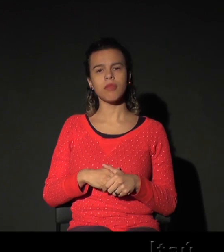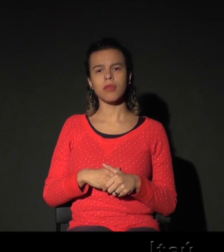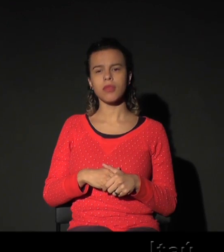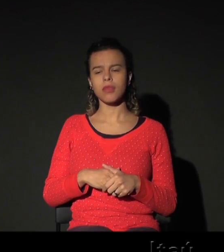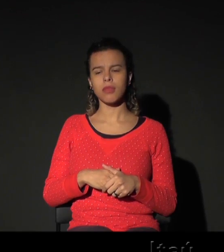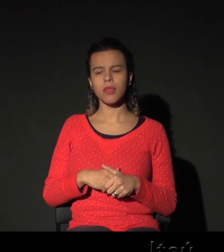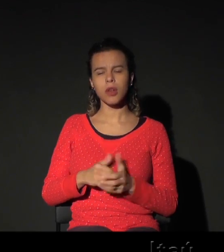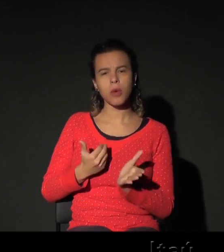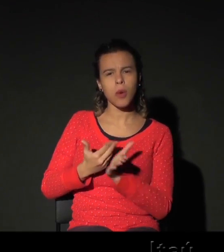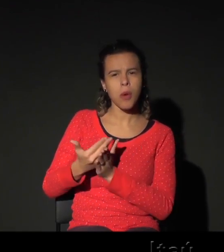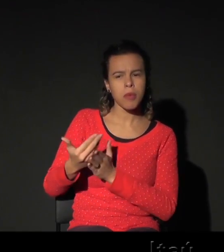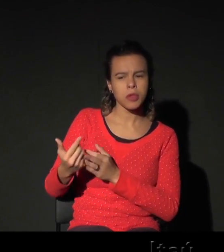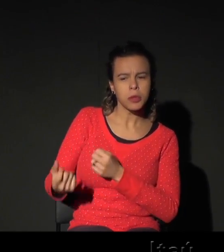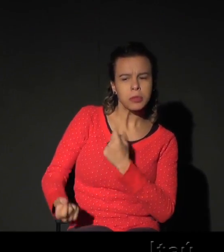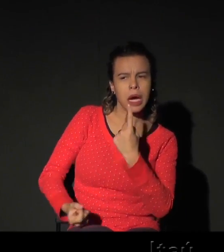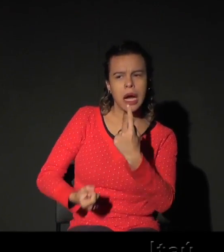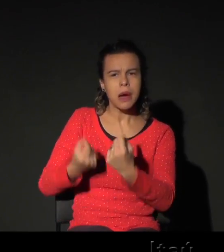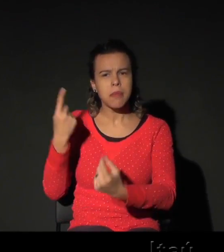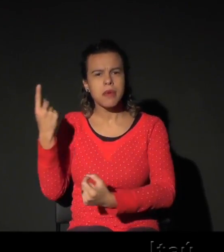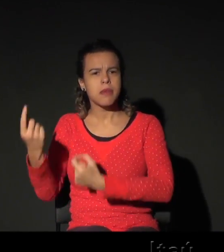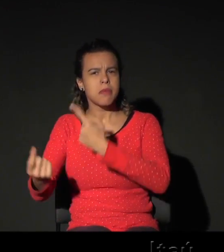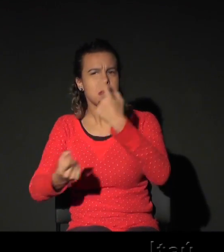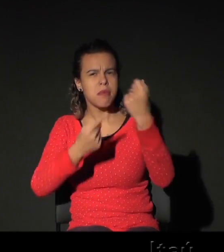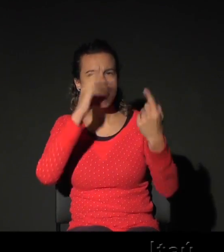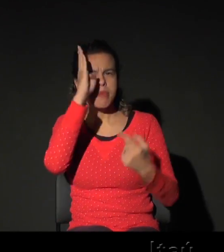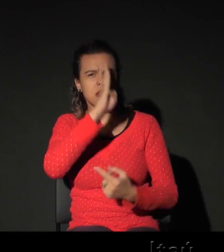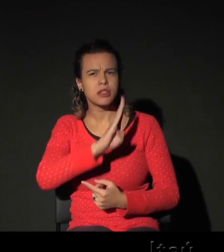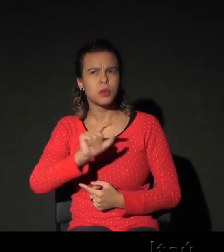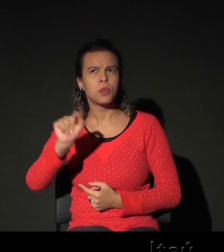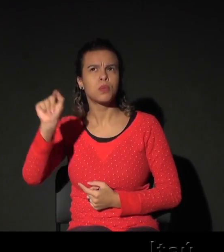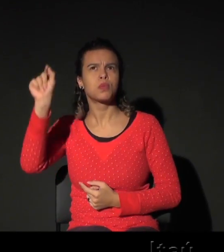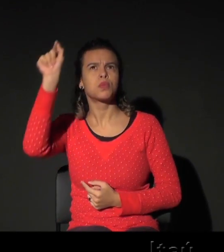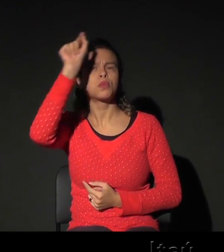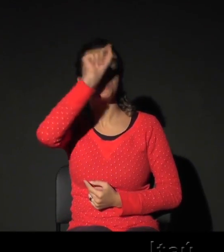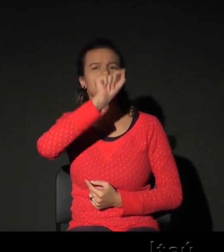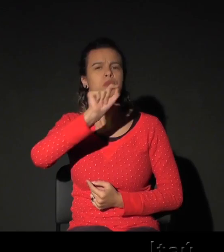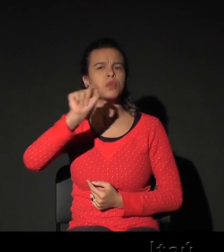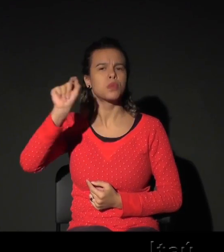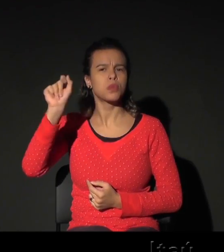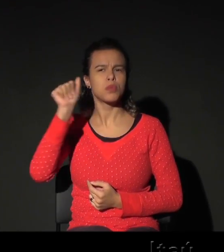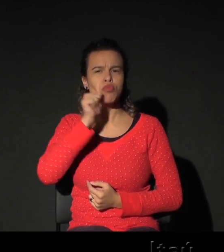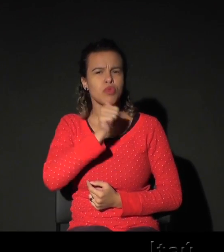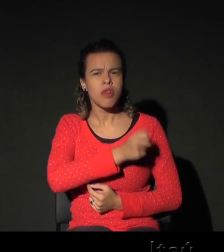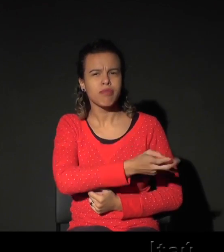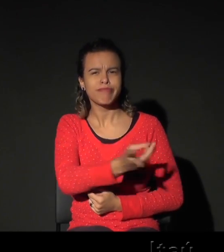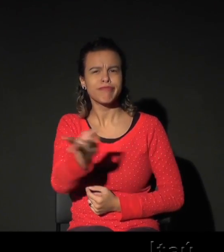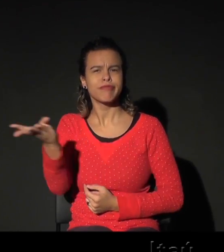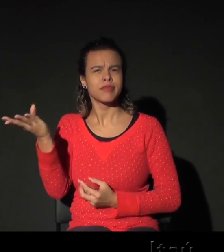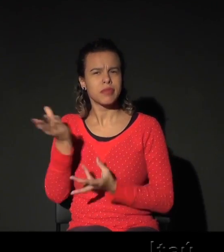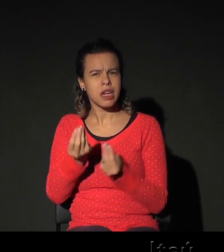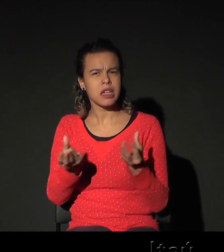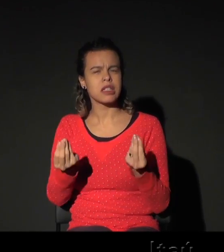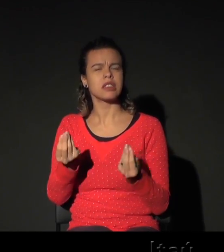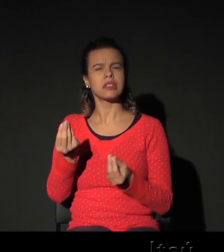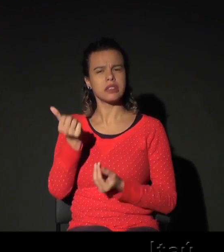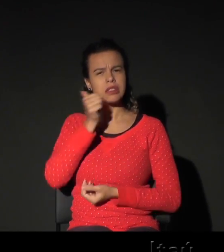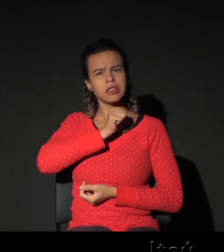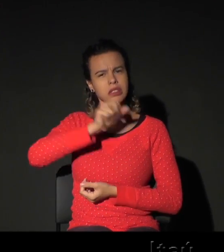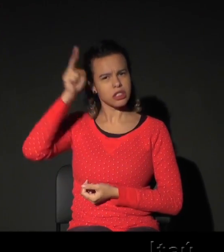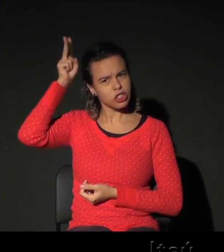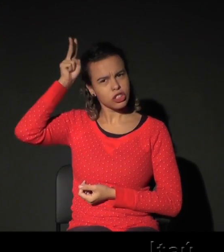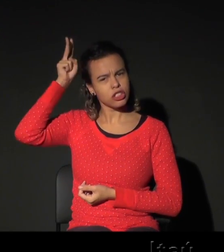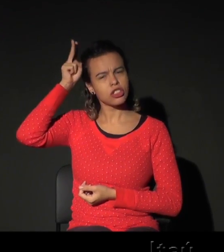pipocou no Brasil inteiro várias mulheres indígenas ao longo dos dos quatro